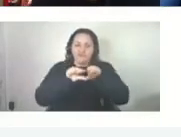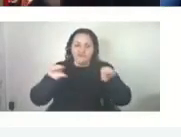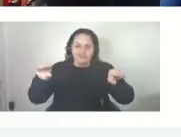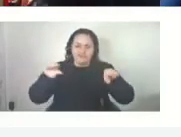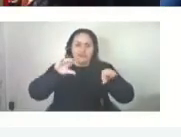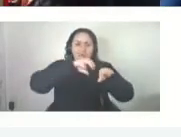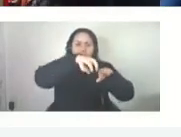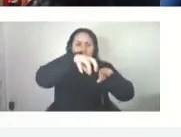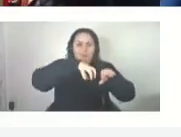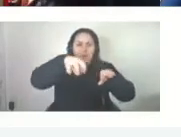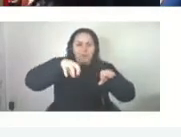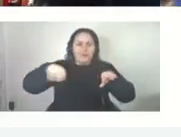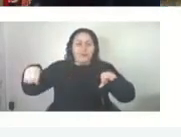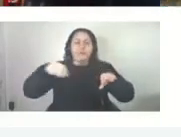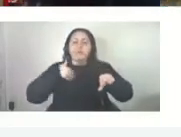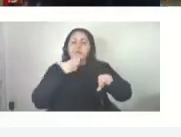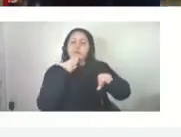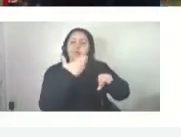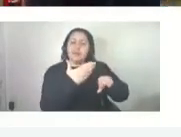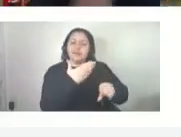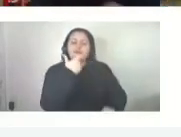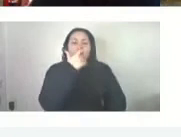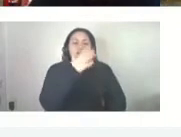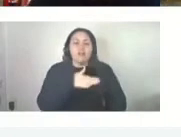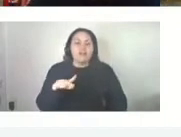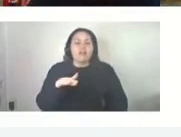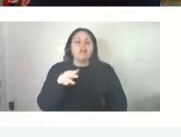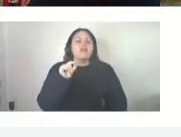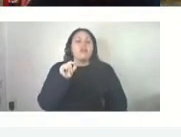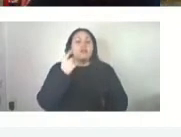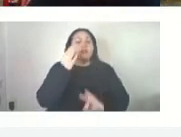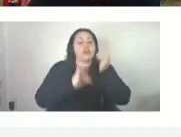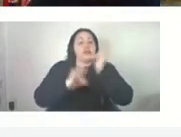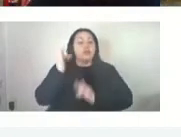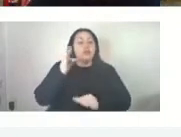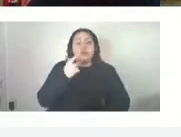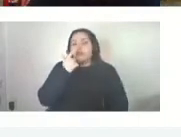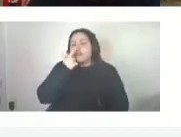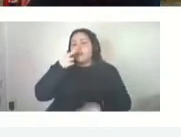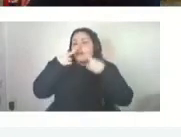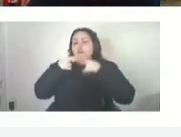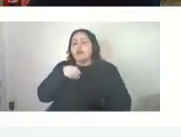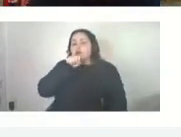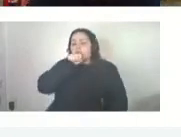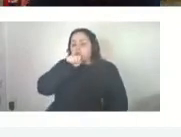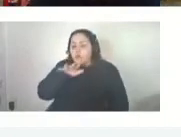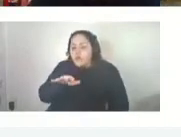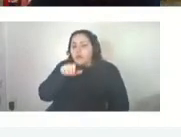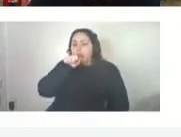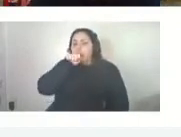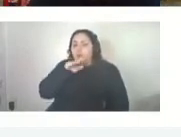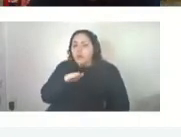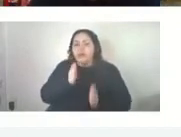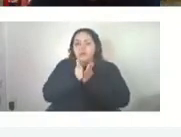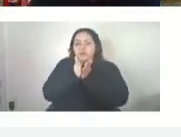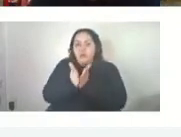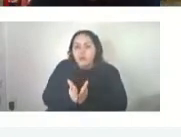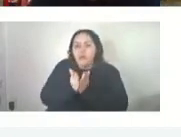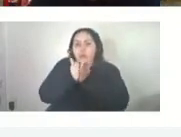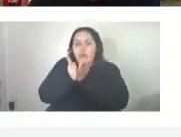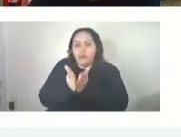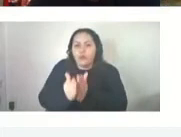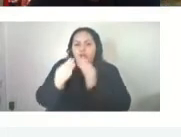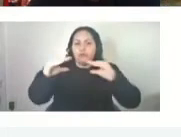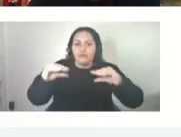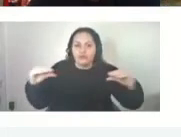que as crianças soprassem o barco no colchão para fazer exercício respiratório e também de forma lúdica, né? Que é esse vídeo